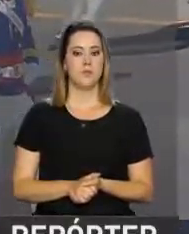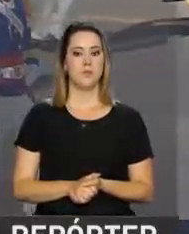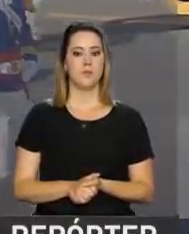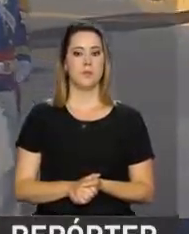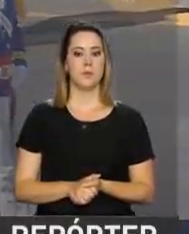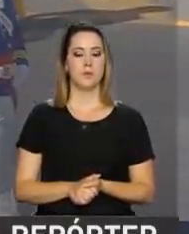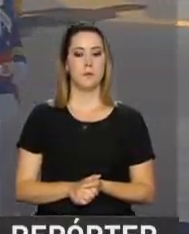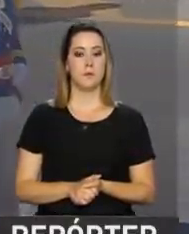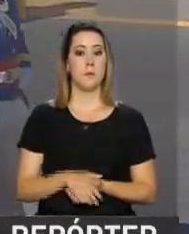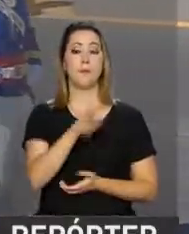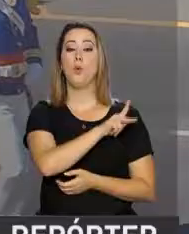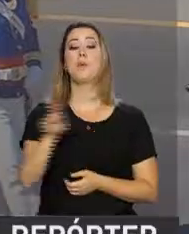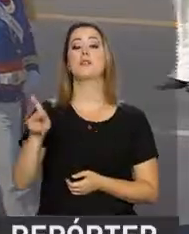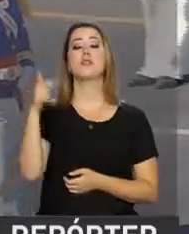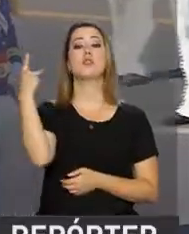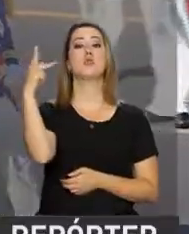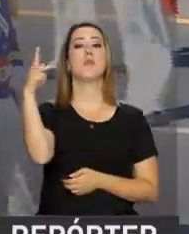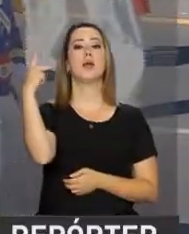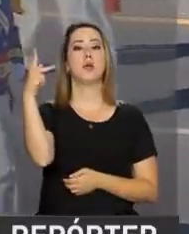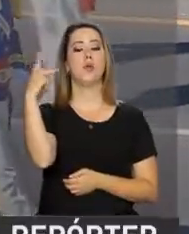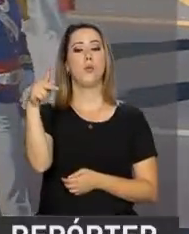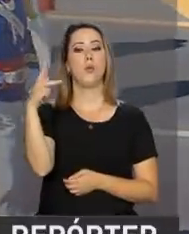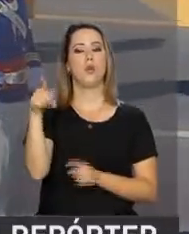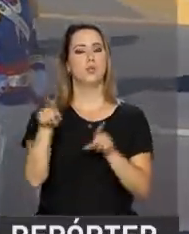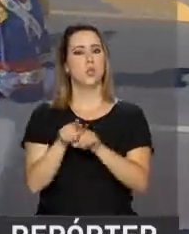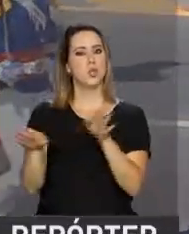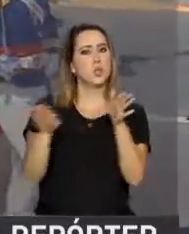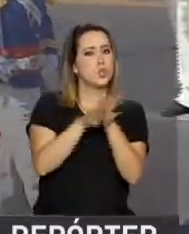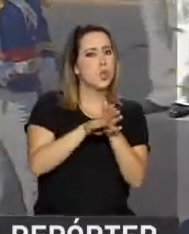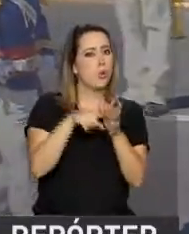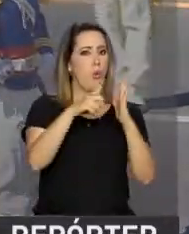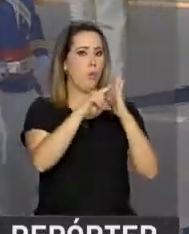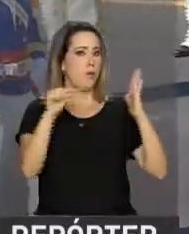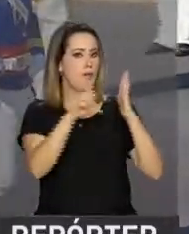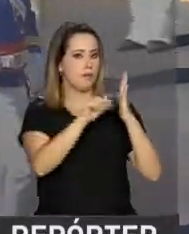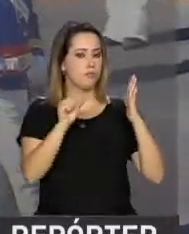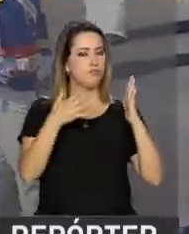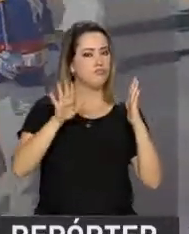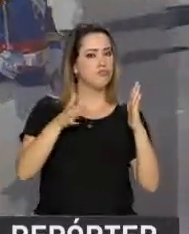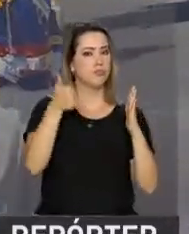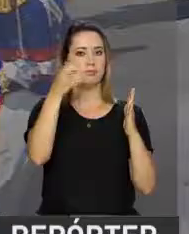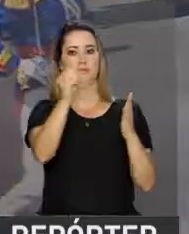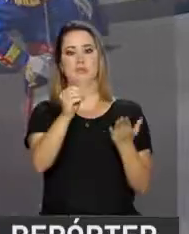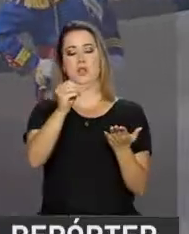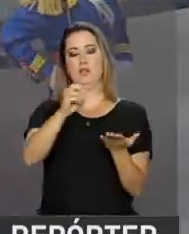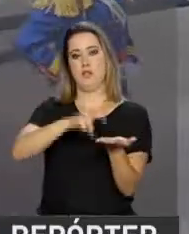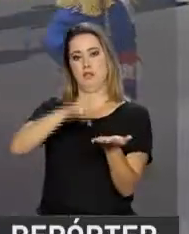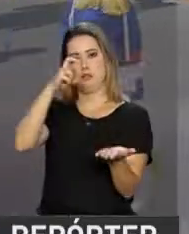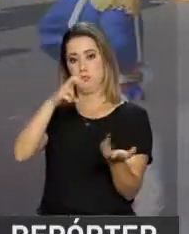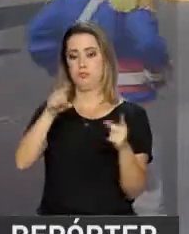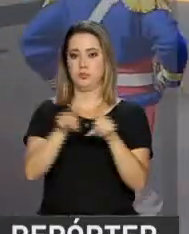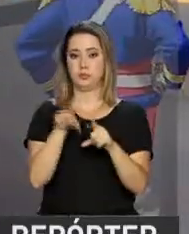o presidente do paraguai horacio carter chegou ao palácio do planalto por volta das dez e quinze da manhã